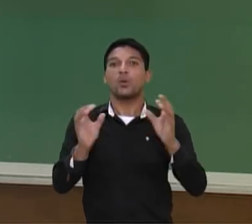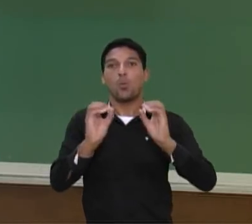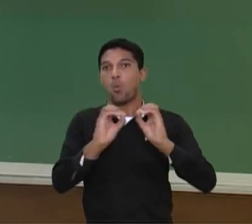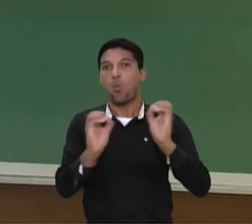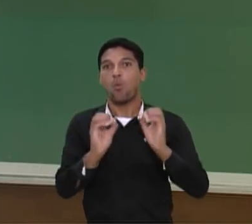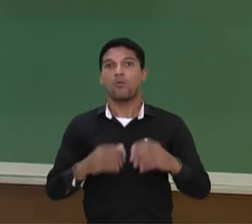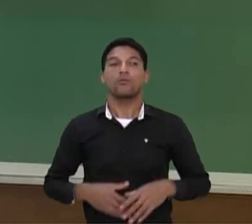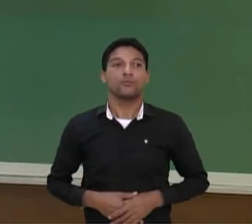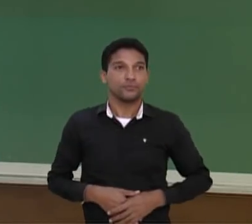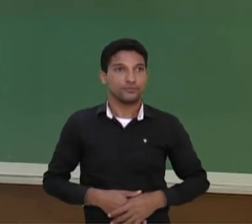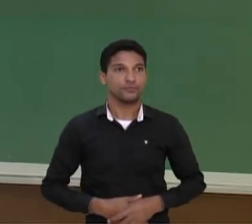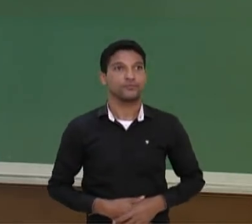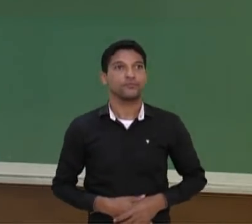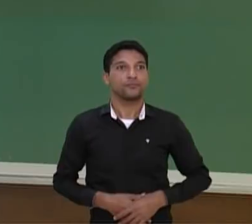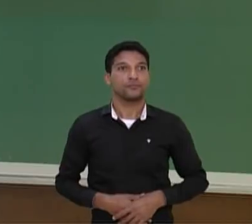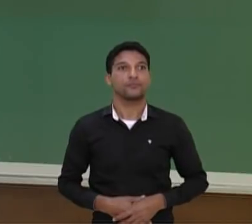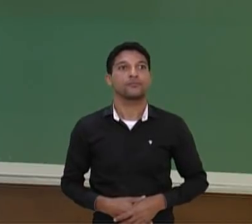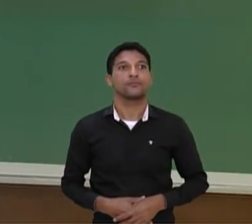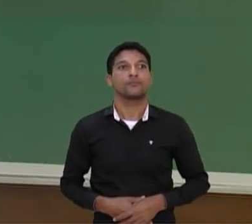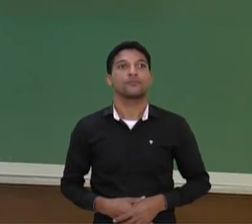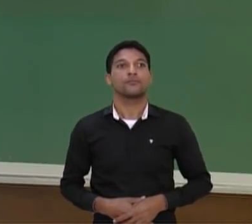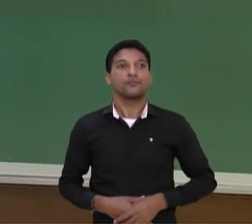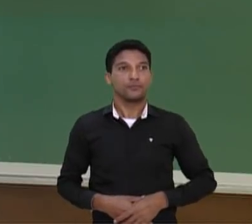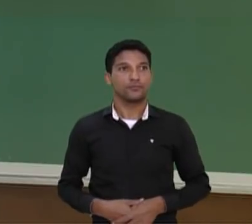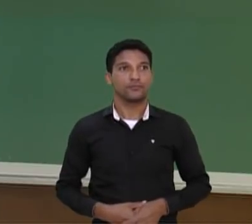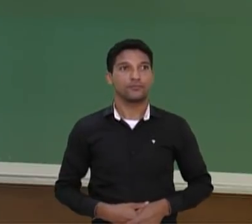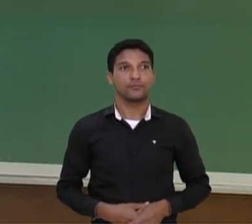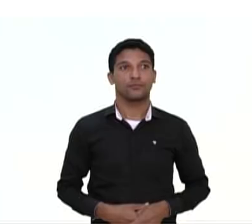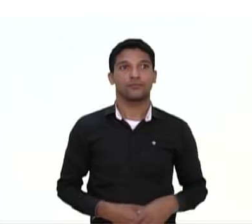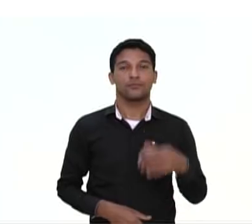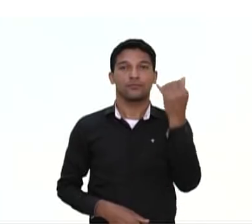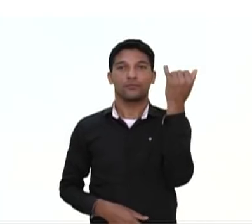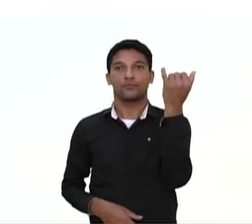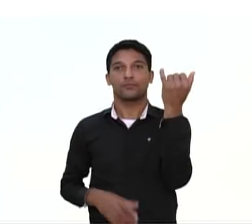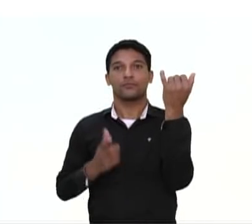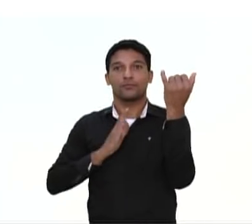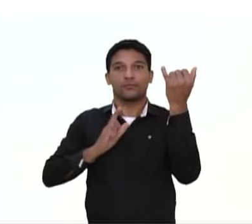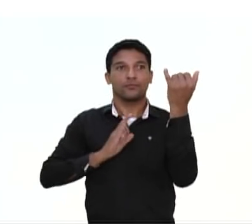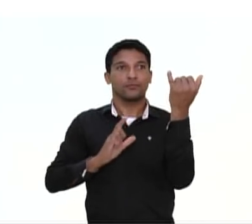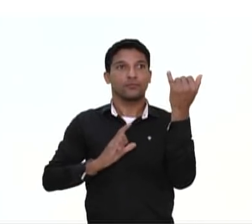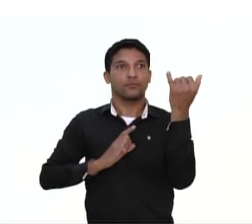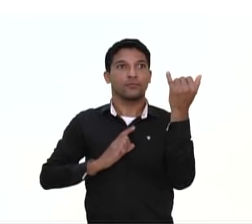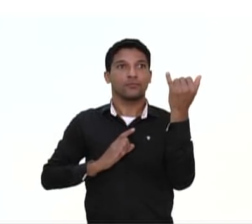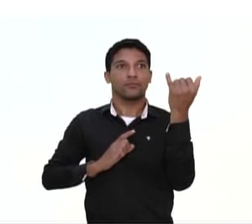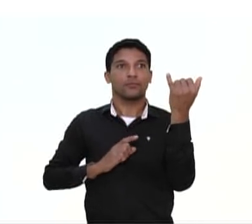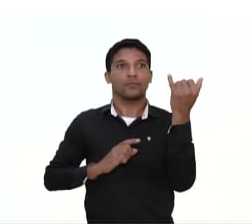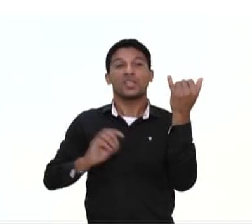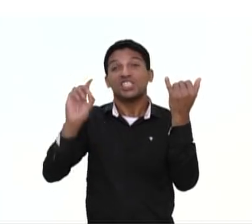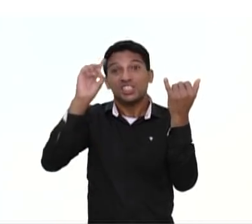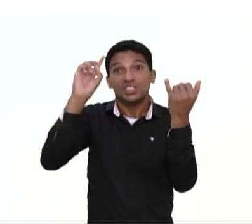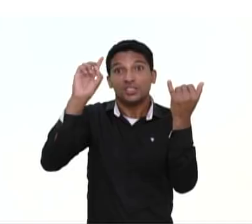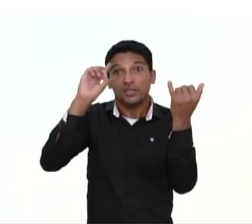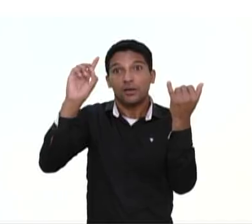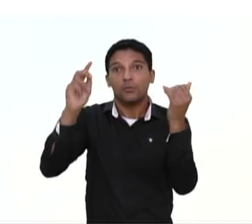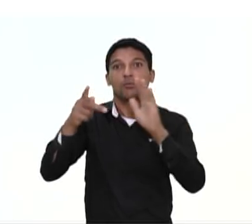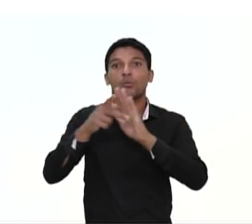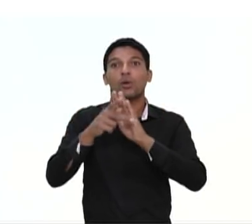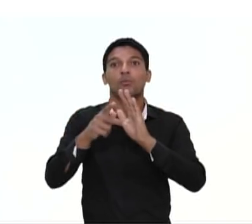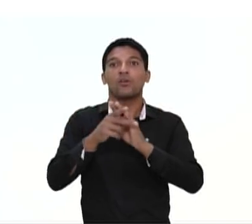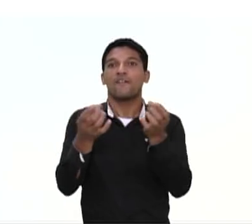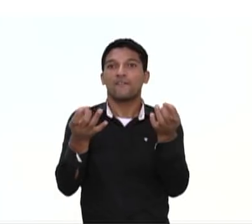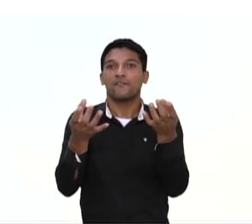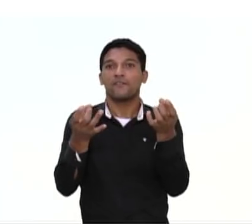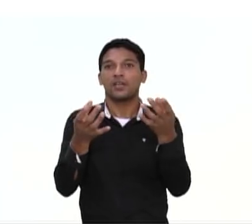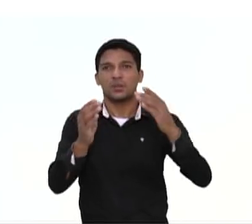algum para gente né então quê que eu tenho ao eu tenho dia em que as vendas